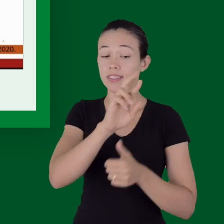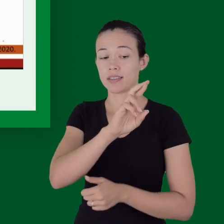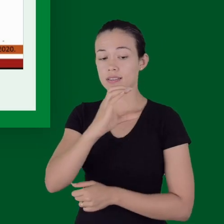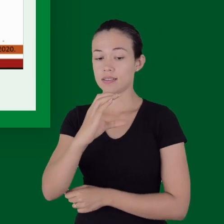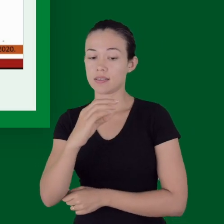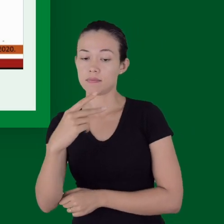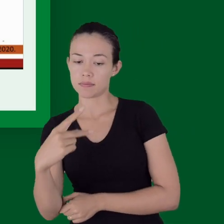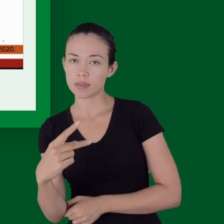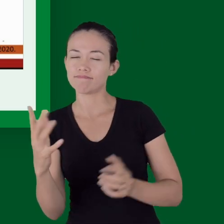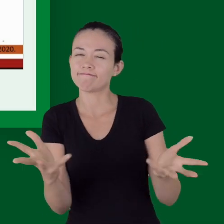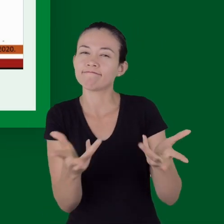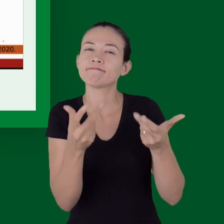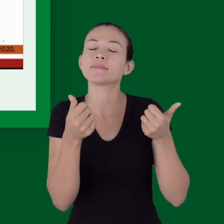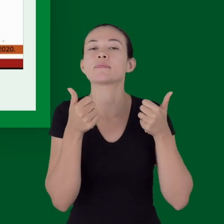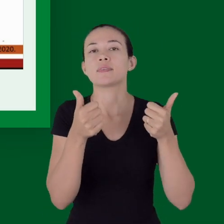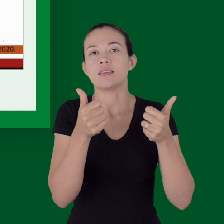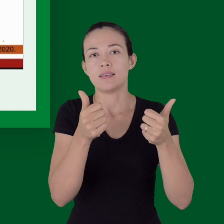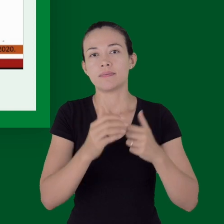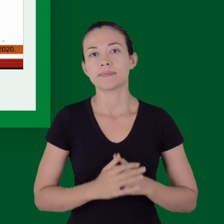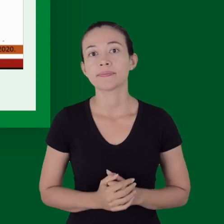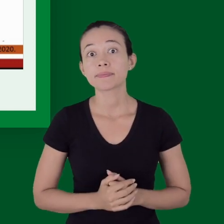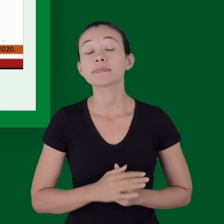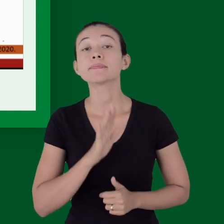sendo feita uma RCP de alta qualidade.